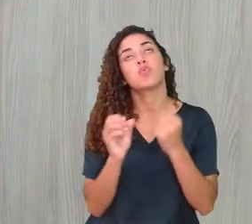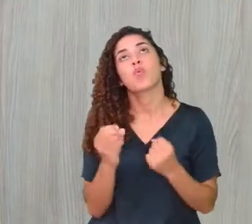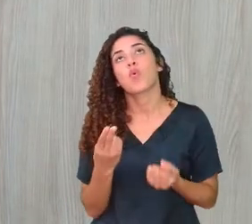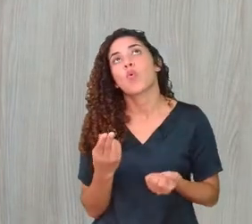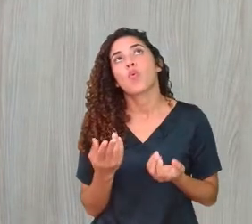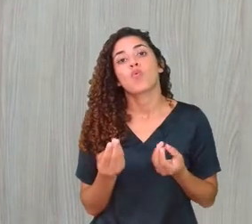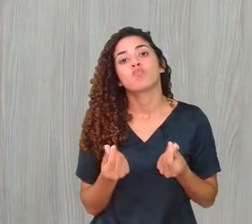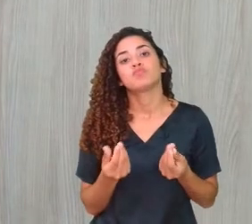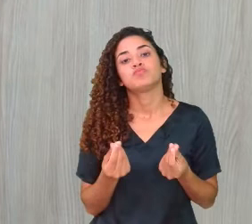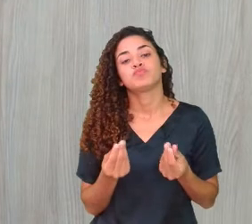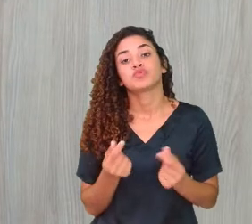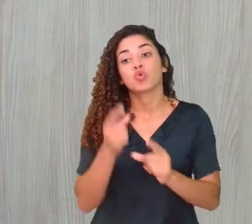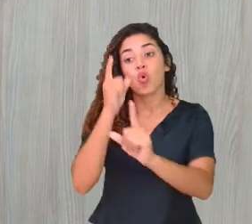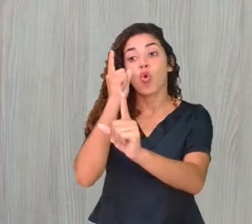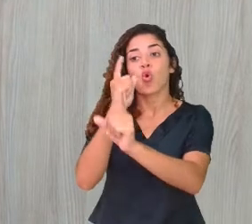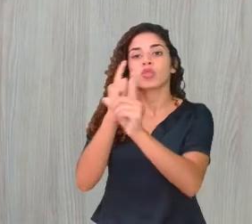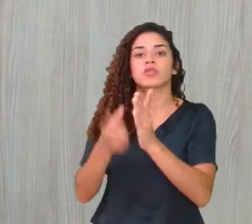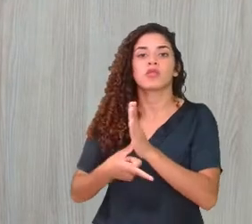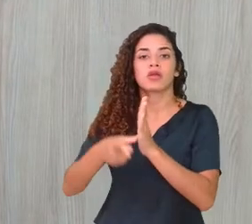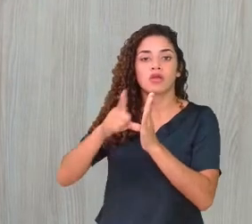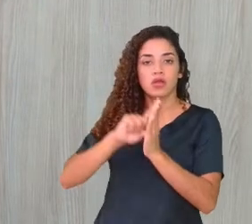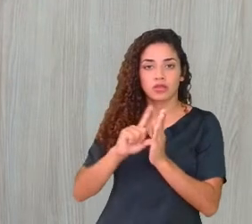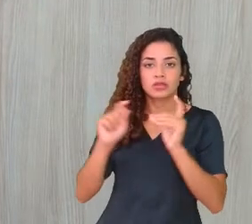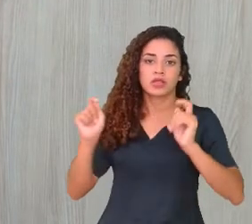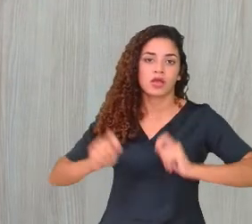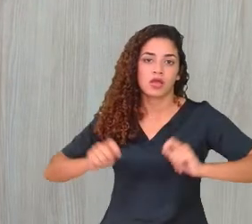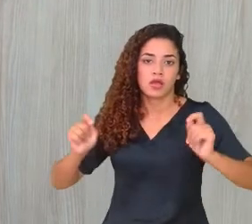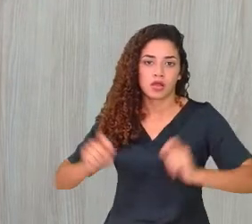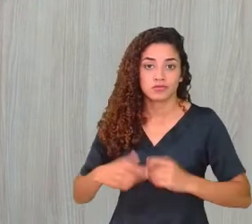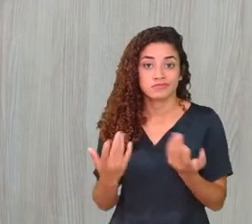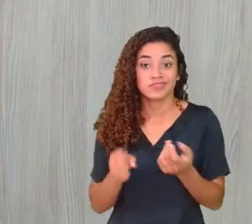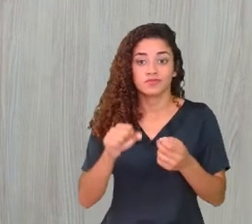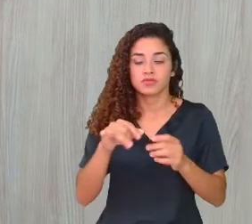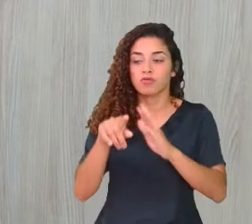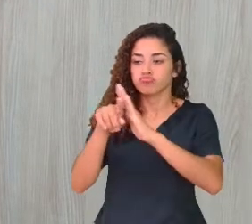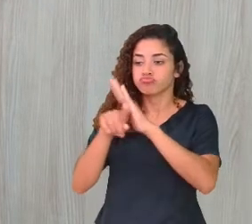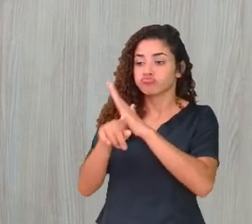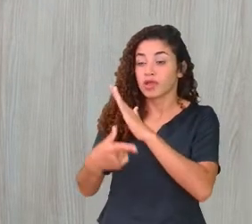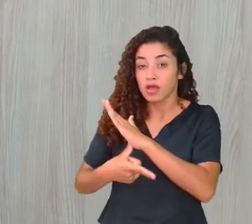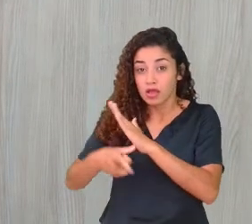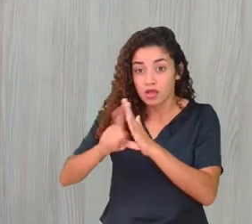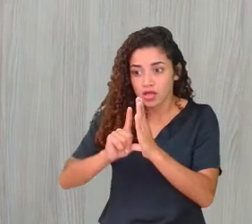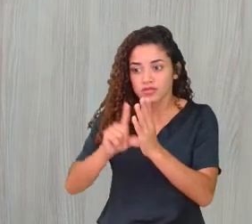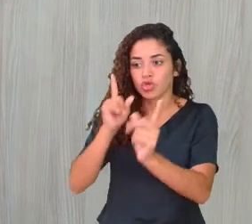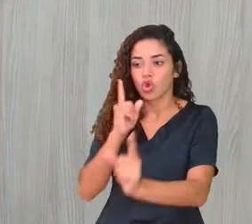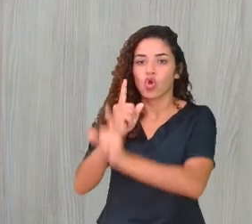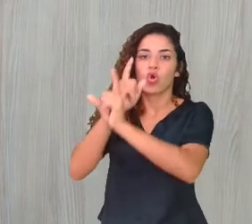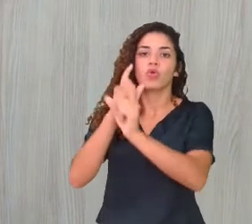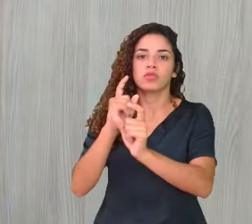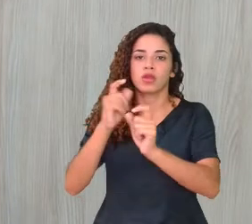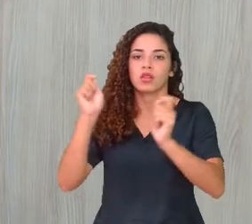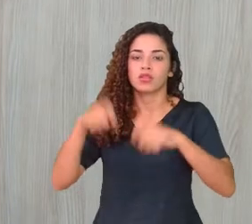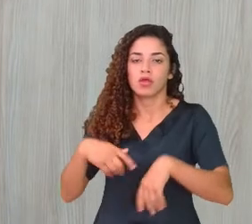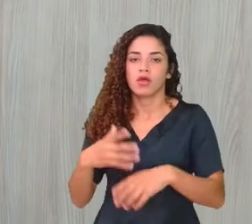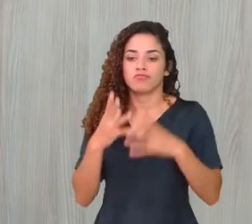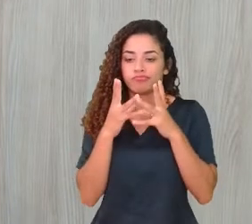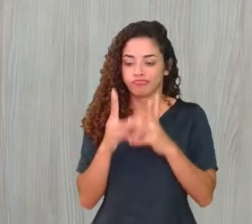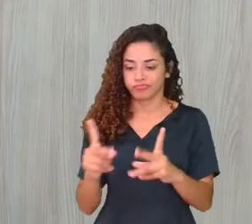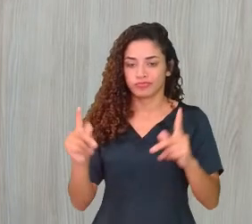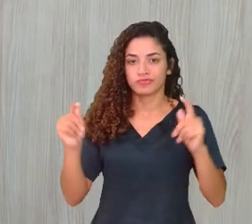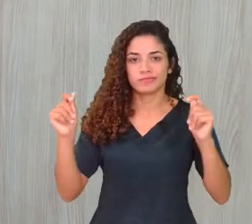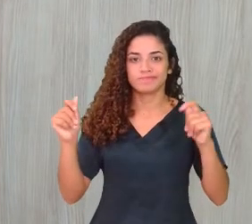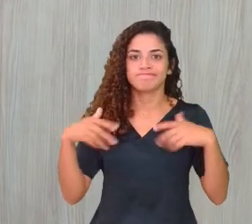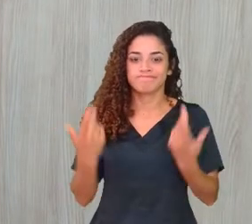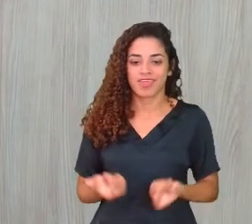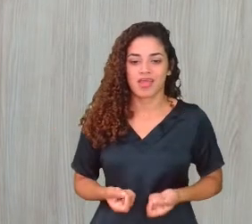aí de um diagnóstico precoce, que a gente acredita que através de um diagnóstico precoce é mais fácil ter a cura. Então a gente está falando aqui do